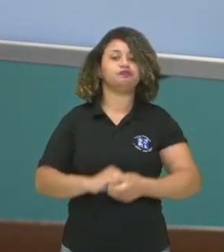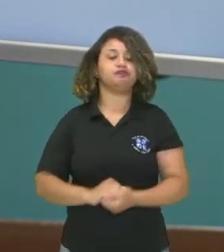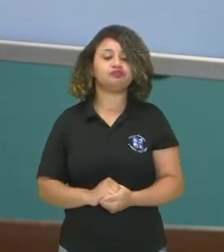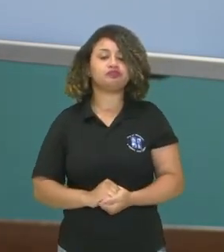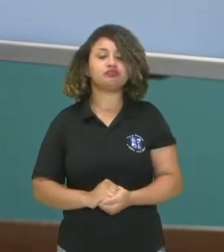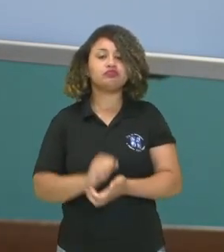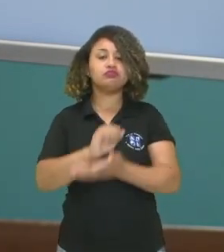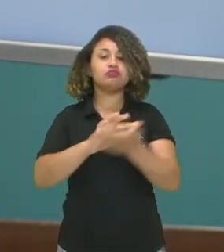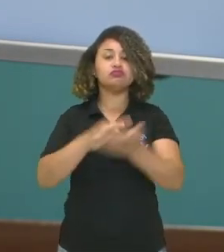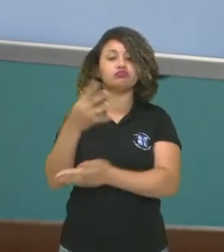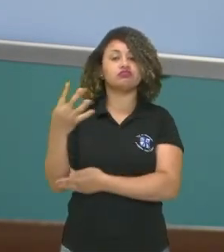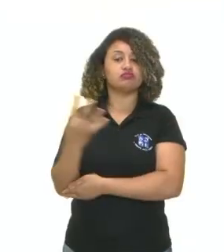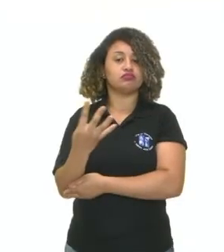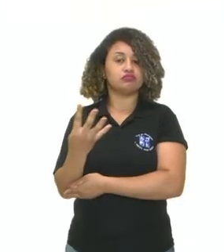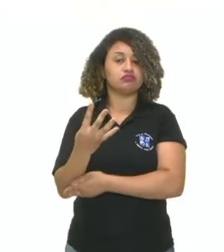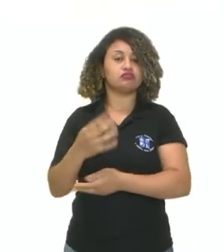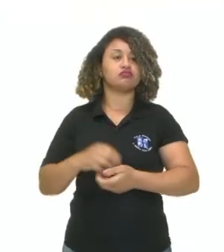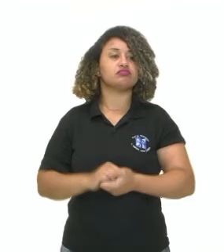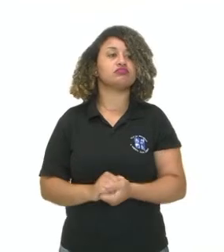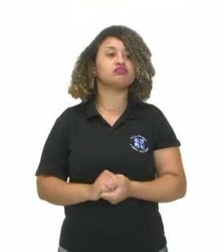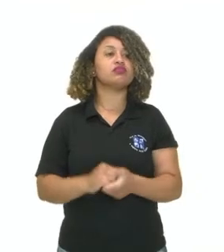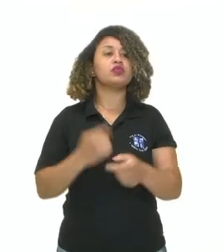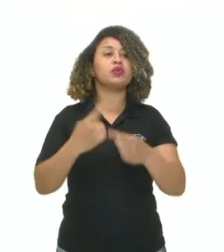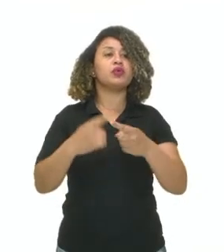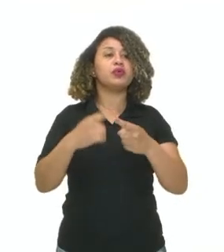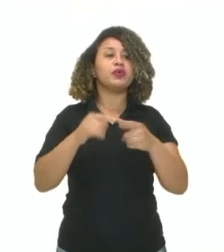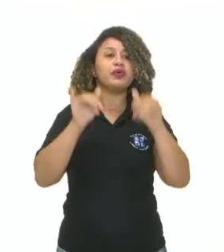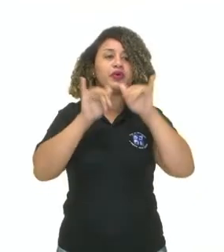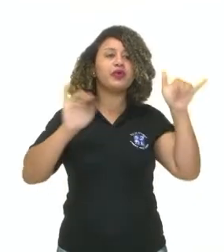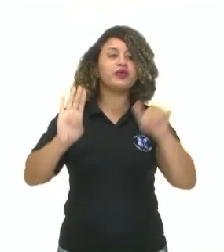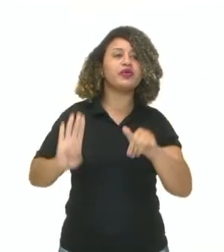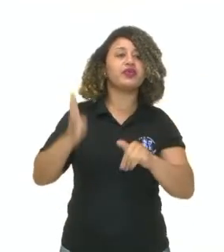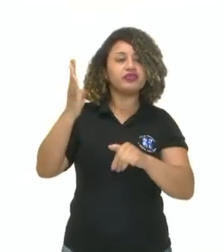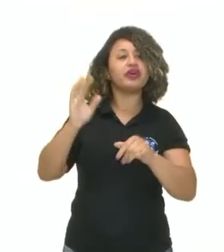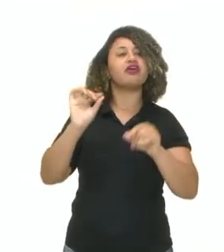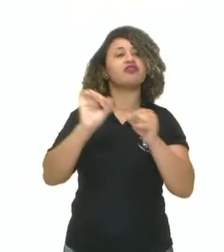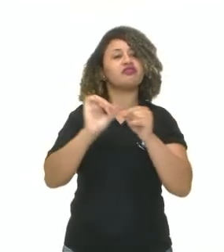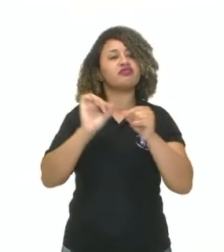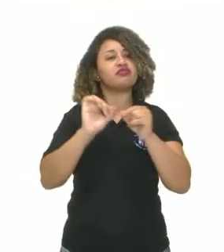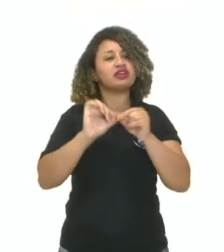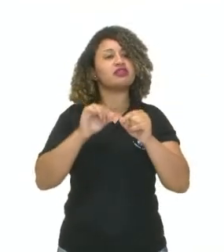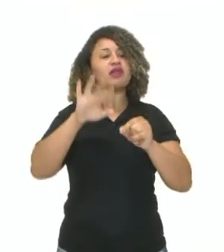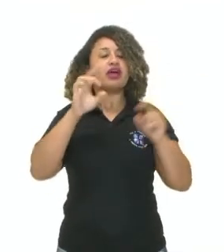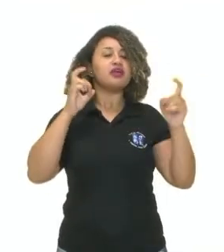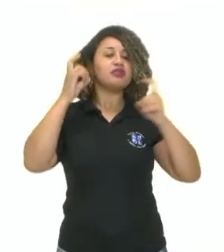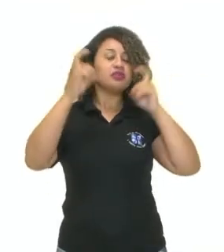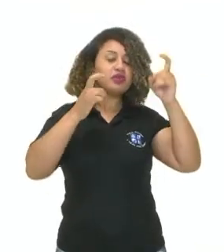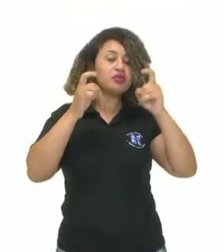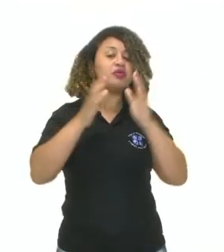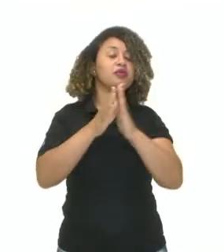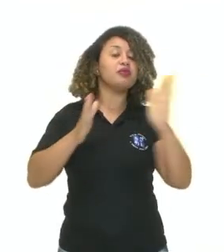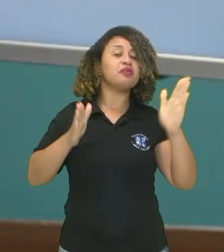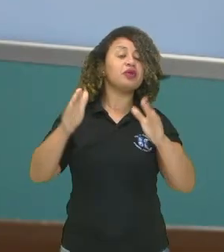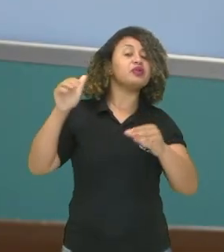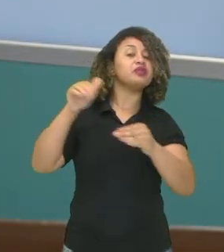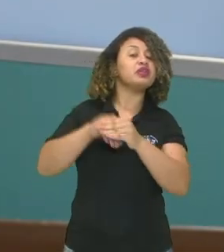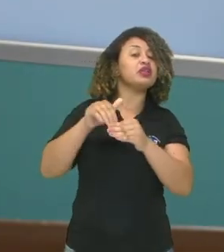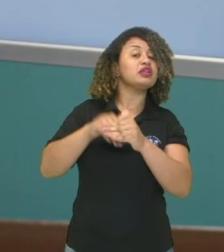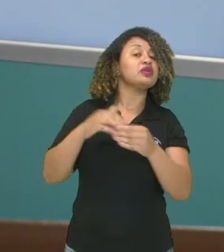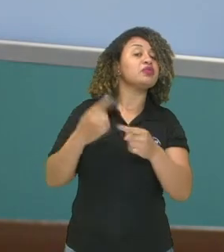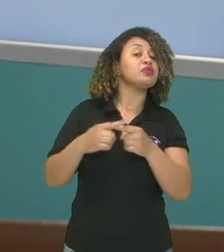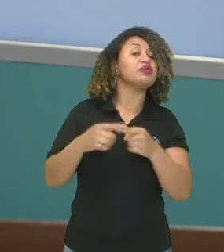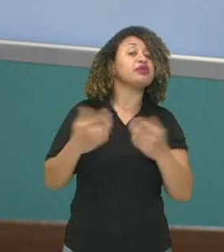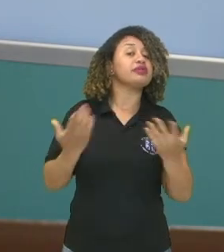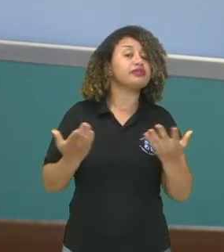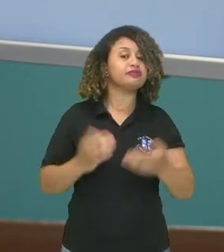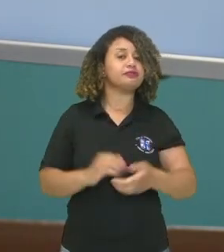número 4. Por que as notícias falsas causam mais preocupação na época da eleição?